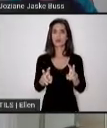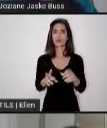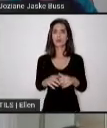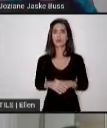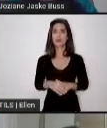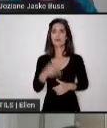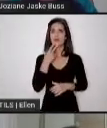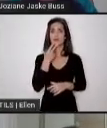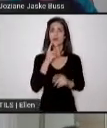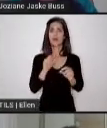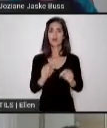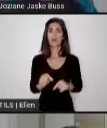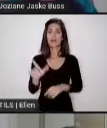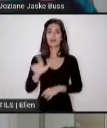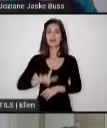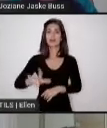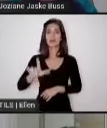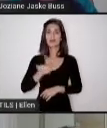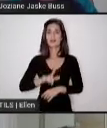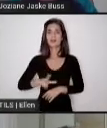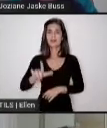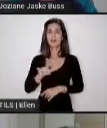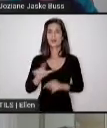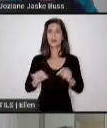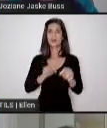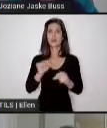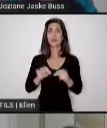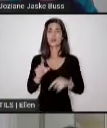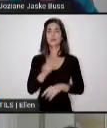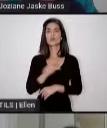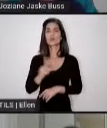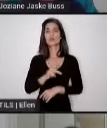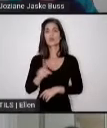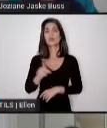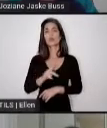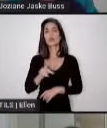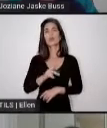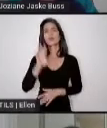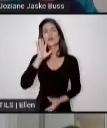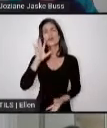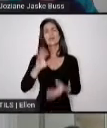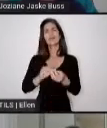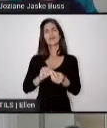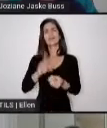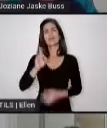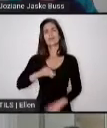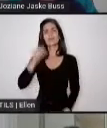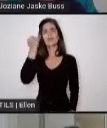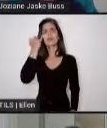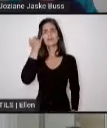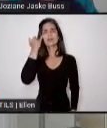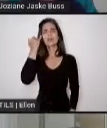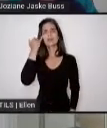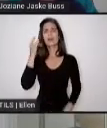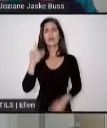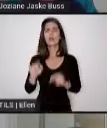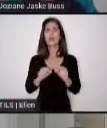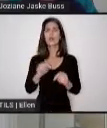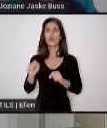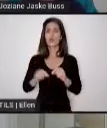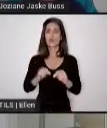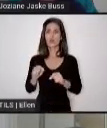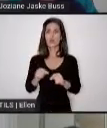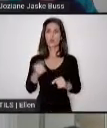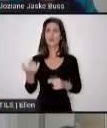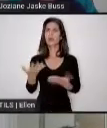Dizendo a literatura e o que os professores pensam sobre a deficiência intelectual. O que isso tem a nos